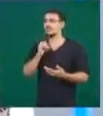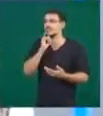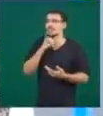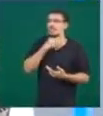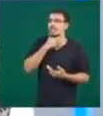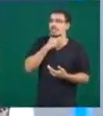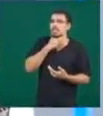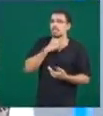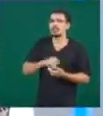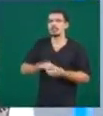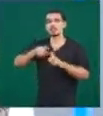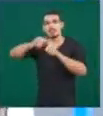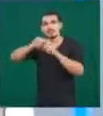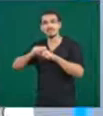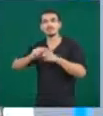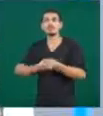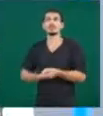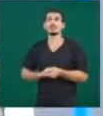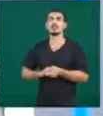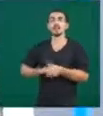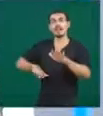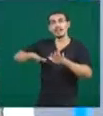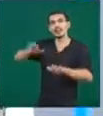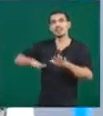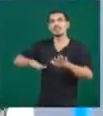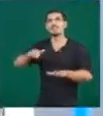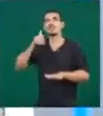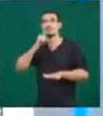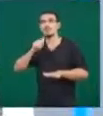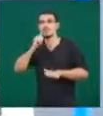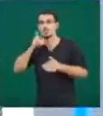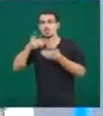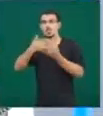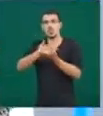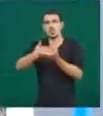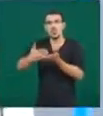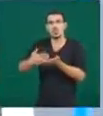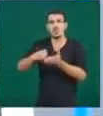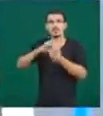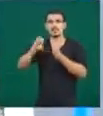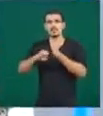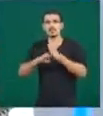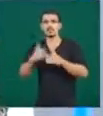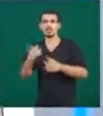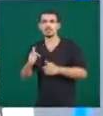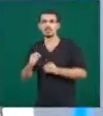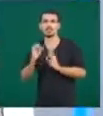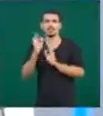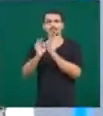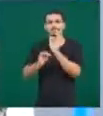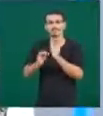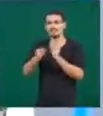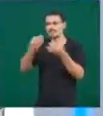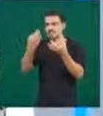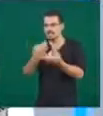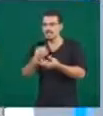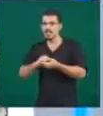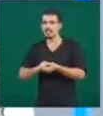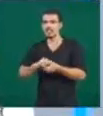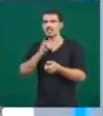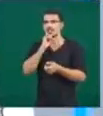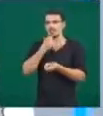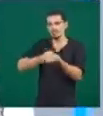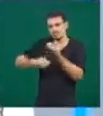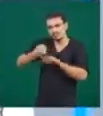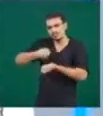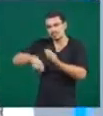assim, às vezes elas abrem o negócio, mas sem uma estrutura, sem o planejamento, não tem conhecimento de gestão, né? Então